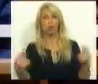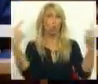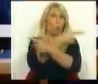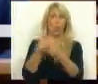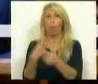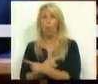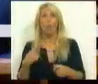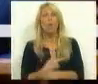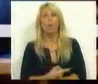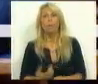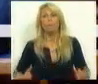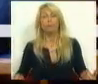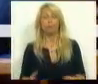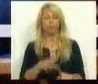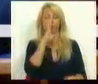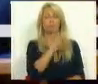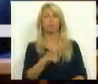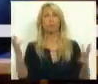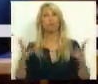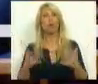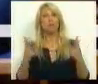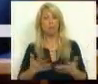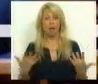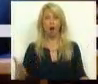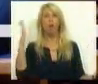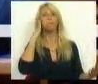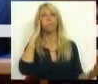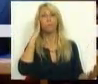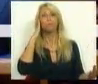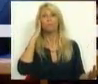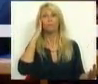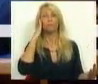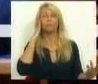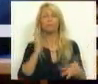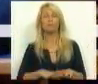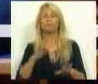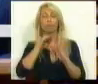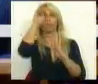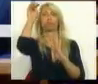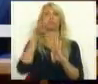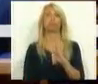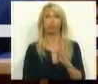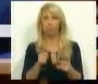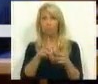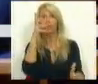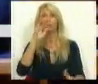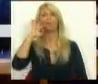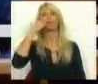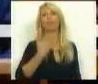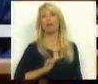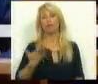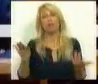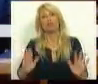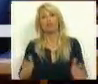diretas, na execução orçamental do ano em curso, nomeadamente pela estrondosa derrapagem do déficit, já reconhecida,